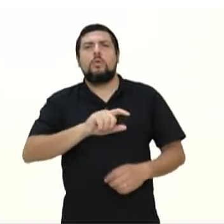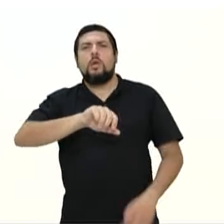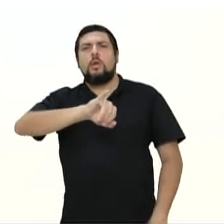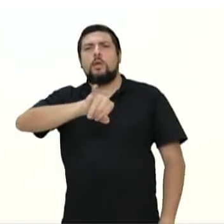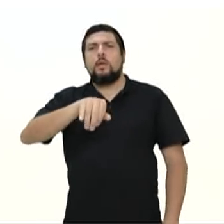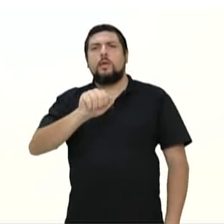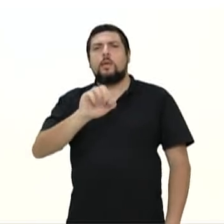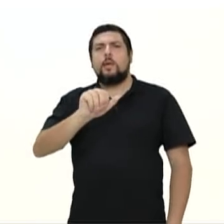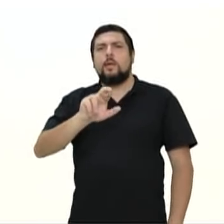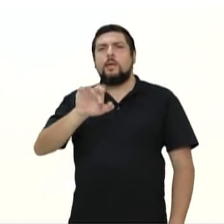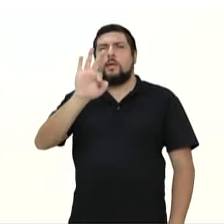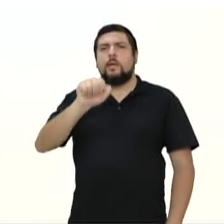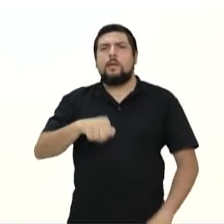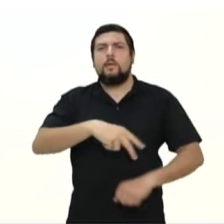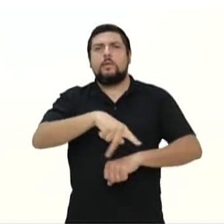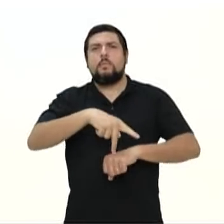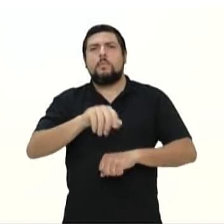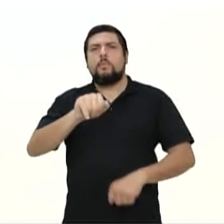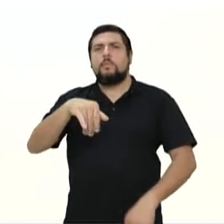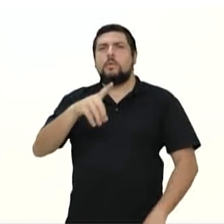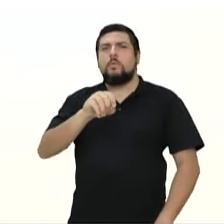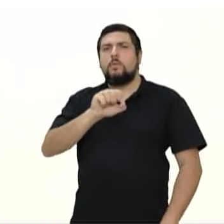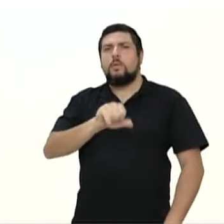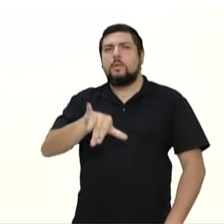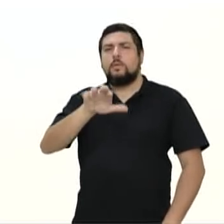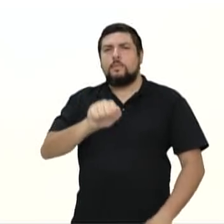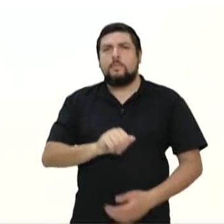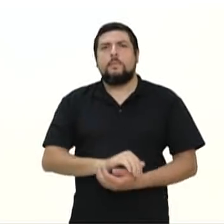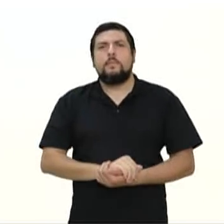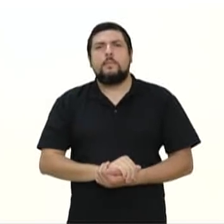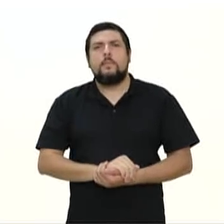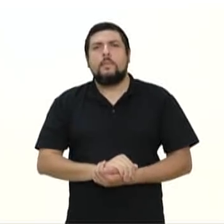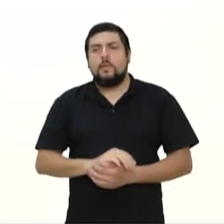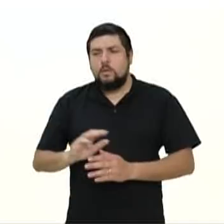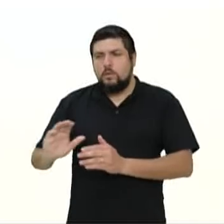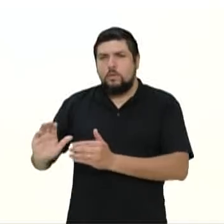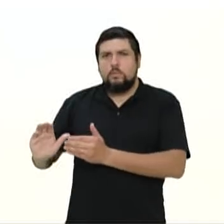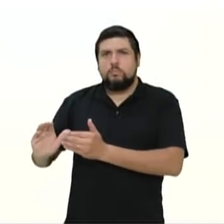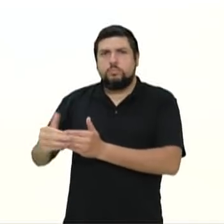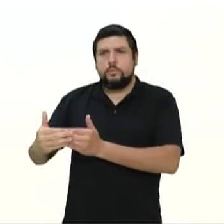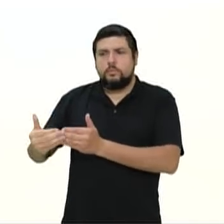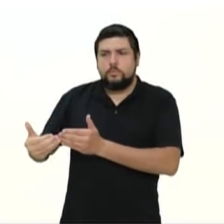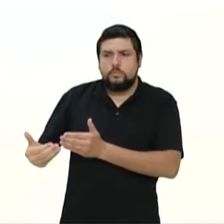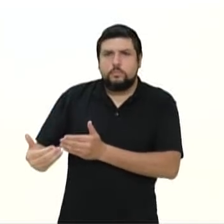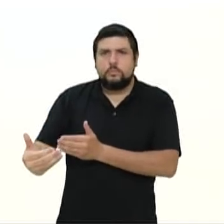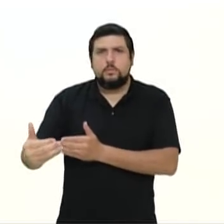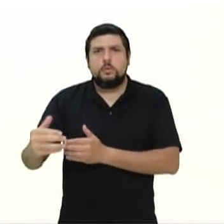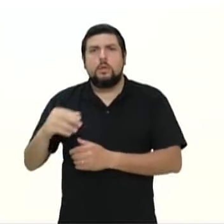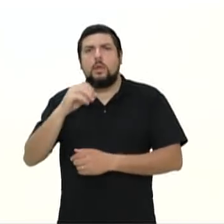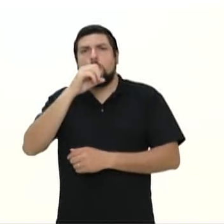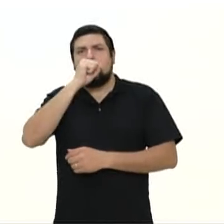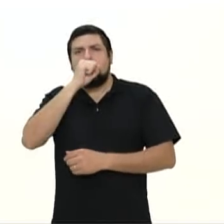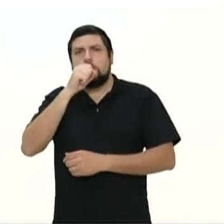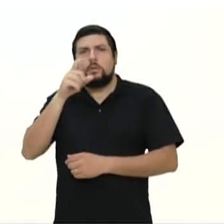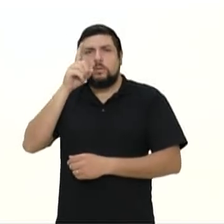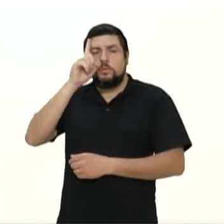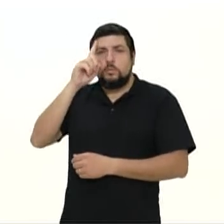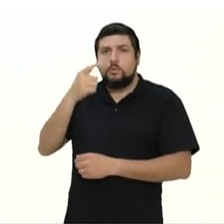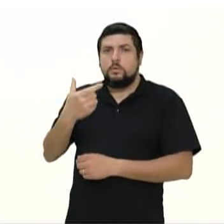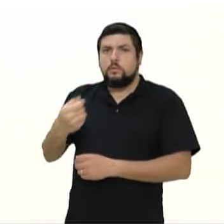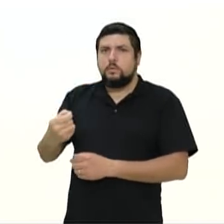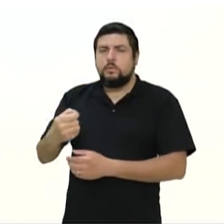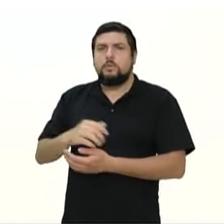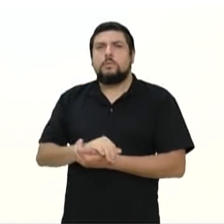Jacarta, na Indonésia. O fechamento está previsto para ocorrer neste sábado, dia 20,